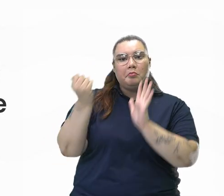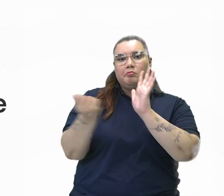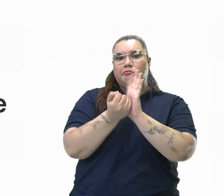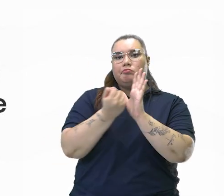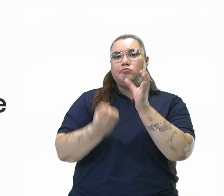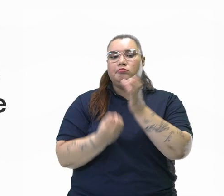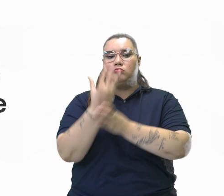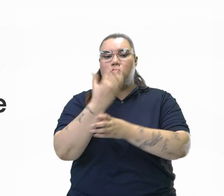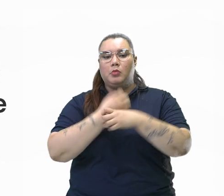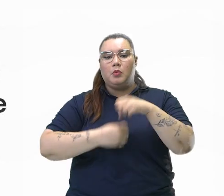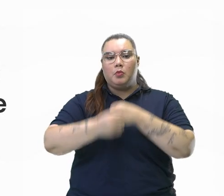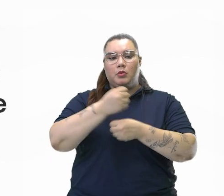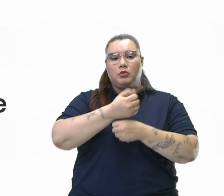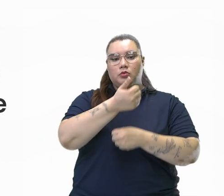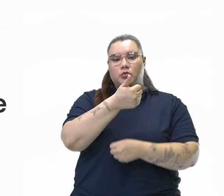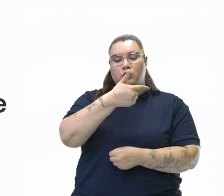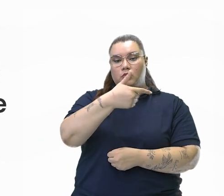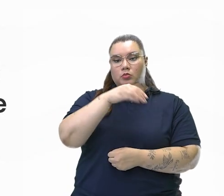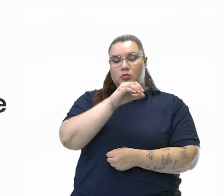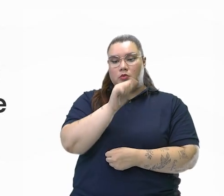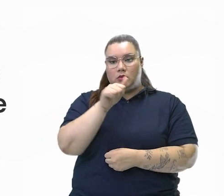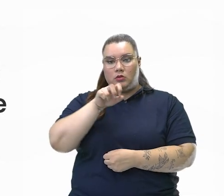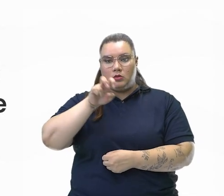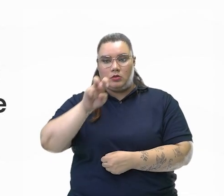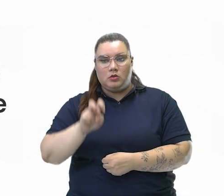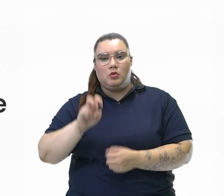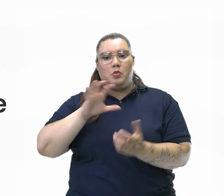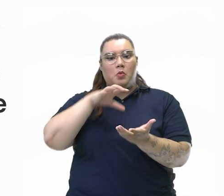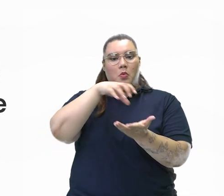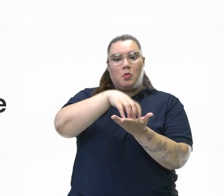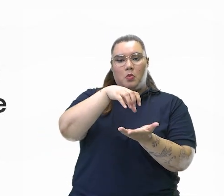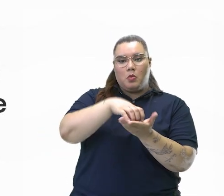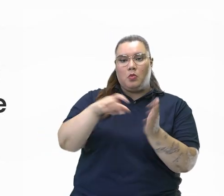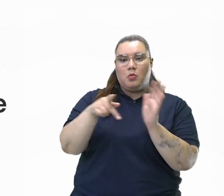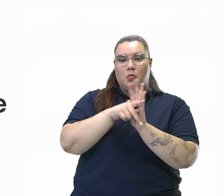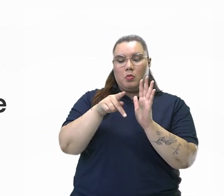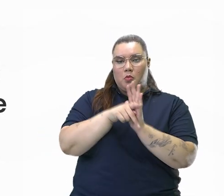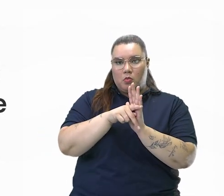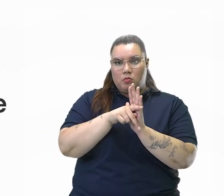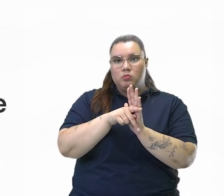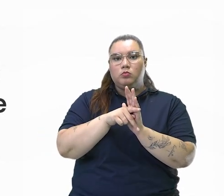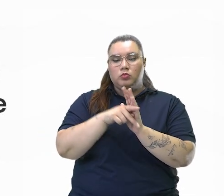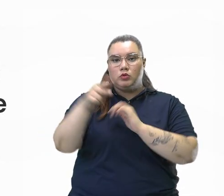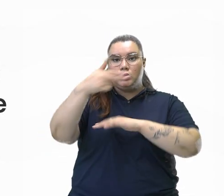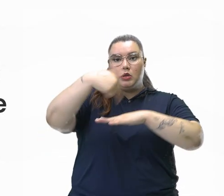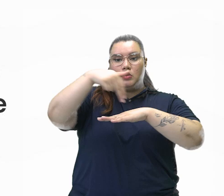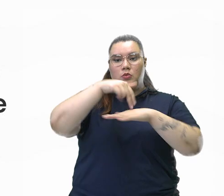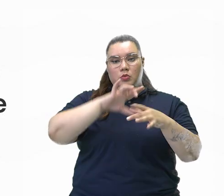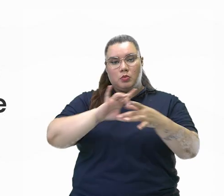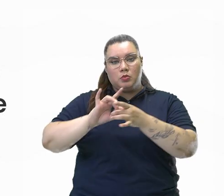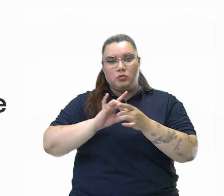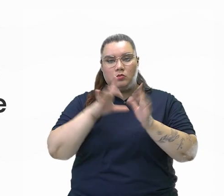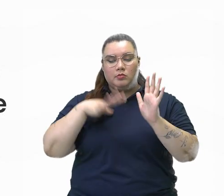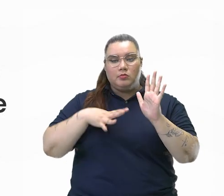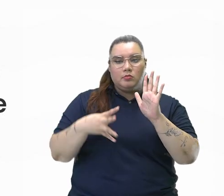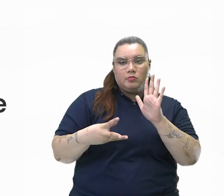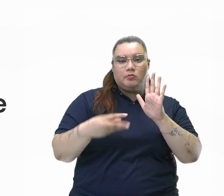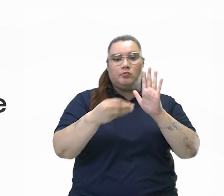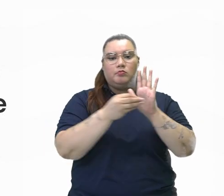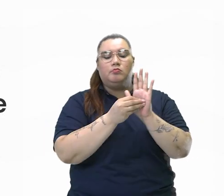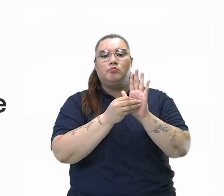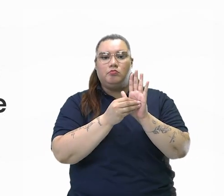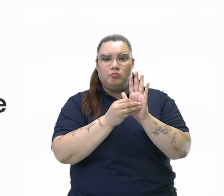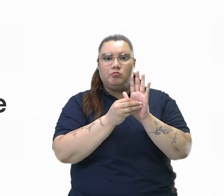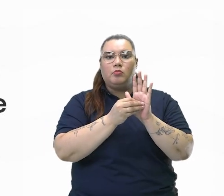foi instituída em 2015 pela Assembleia das Nações Unidas e passou a